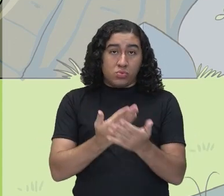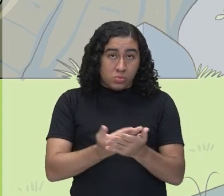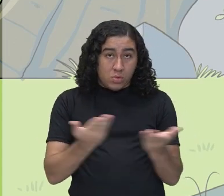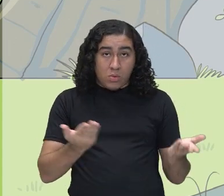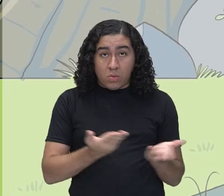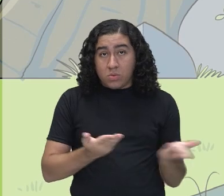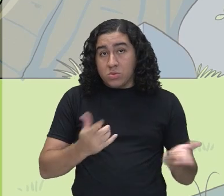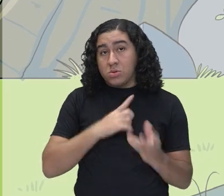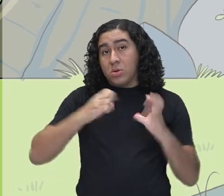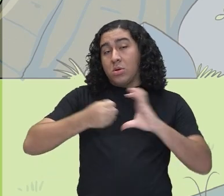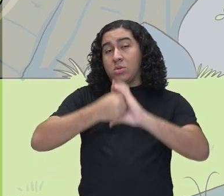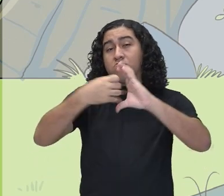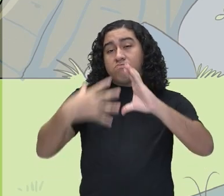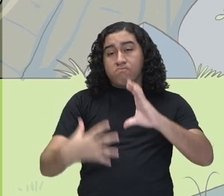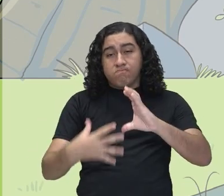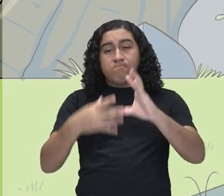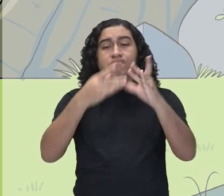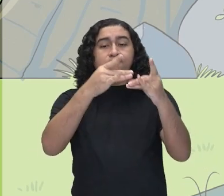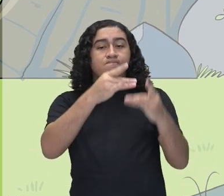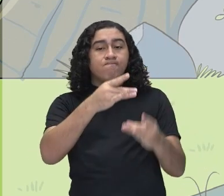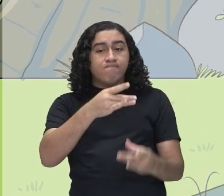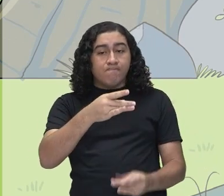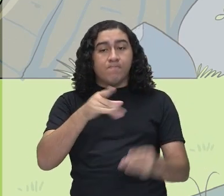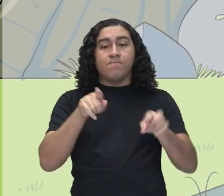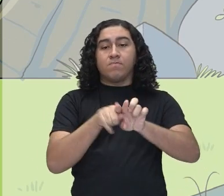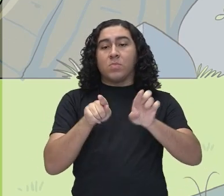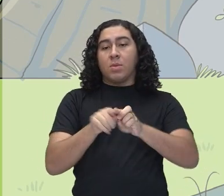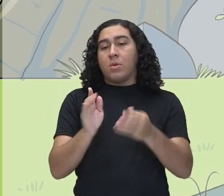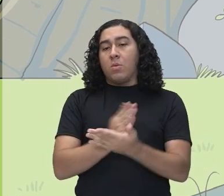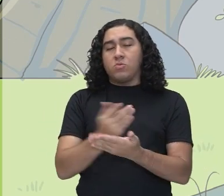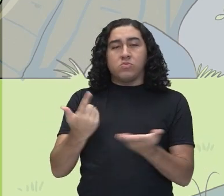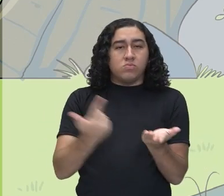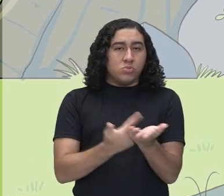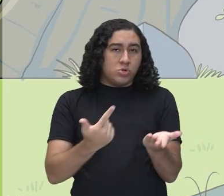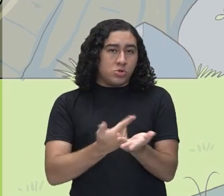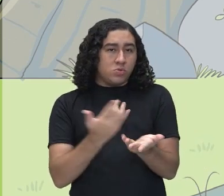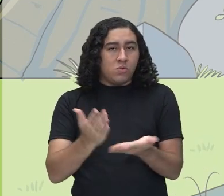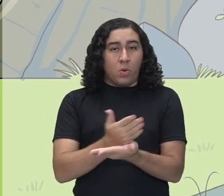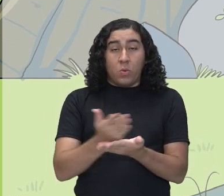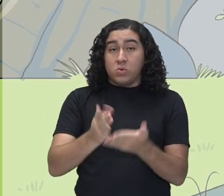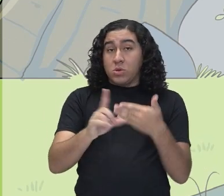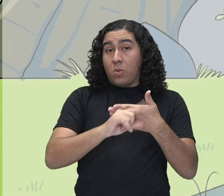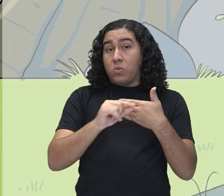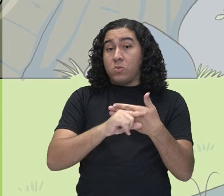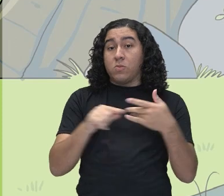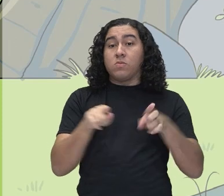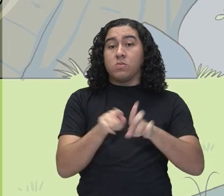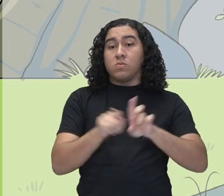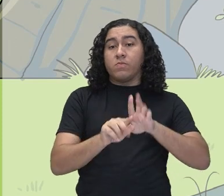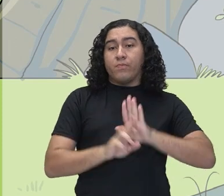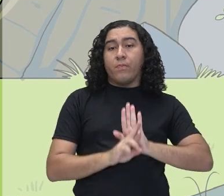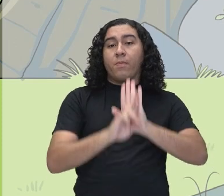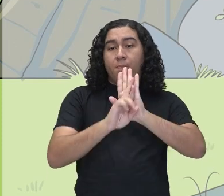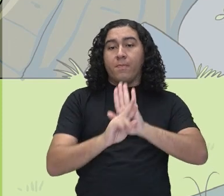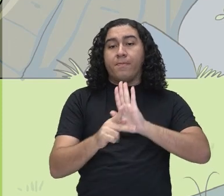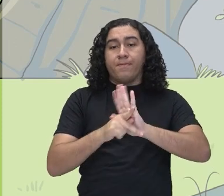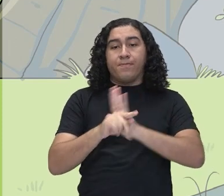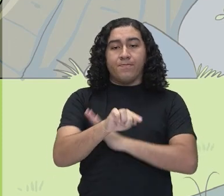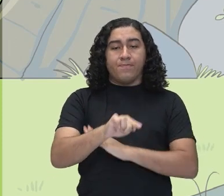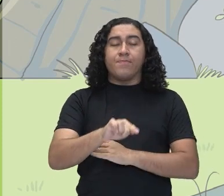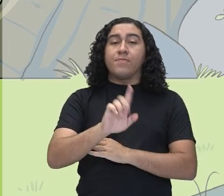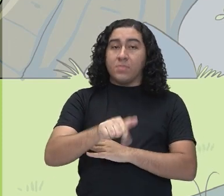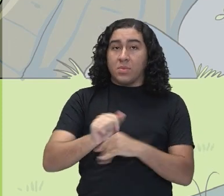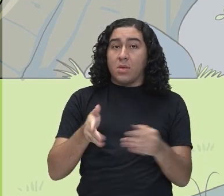suas características, né? Algumas obras, alguns autores que representaram bem